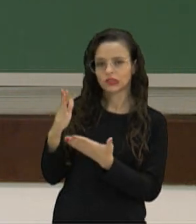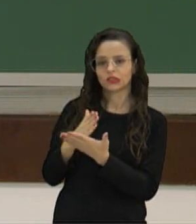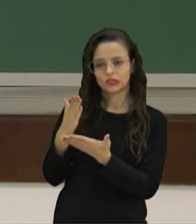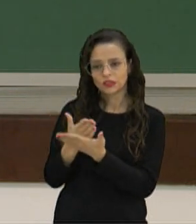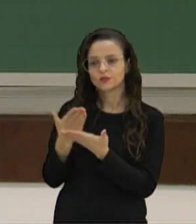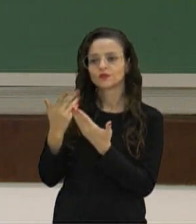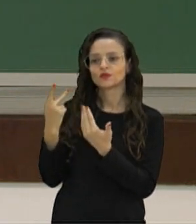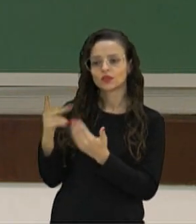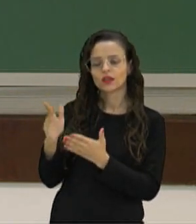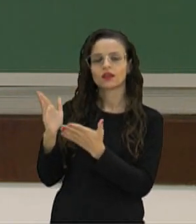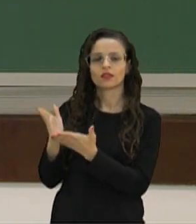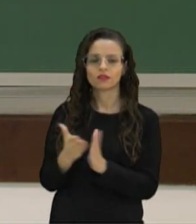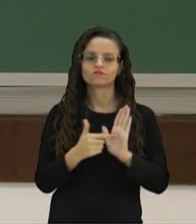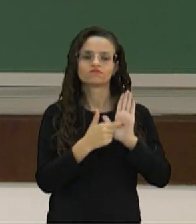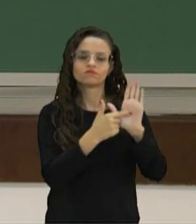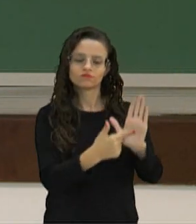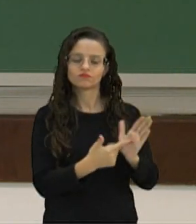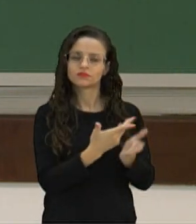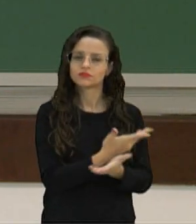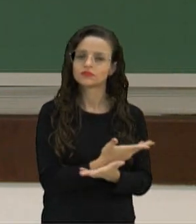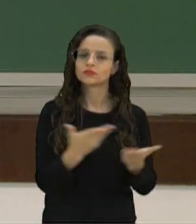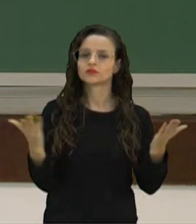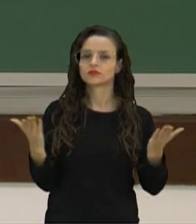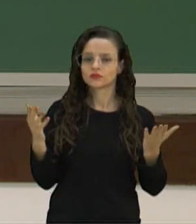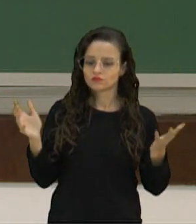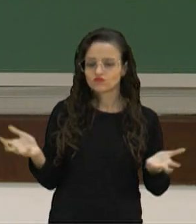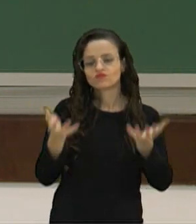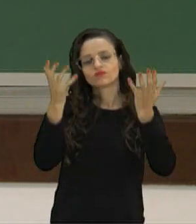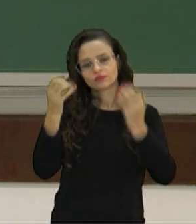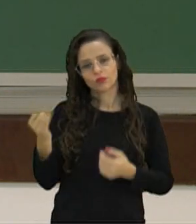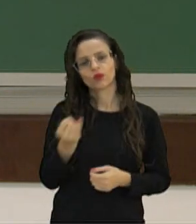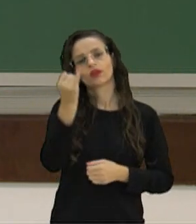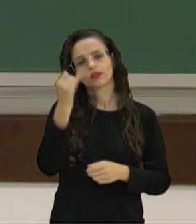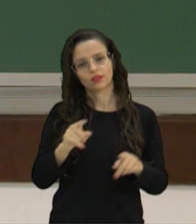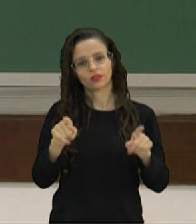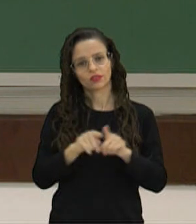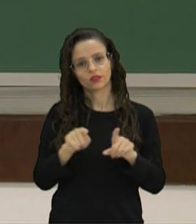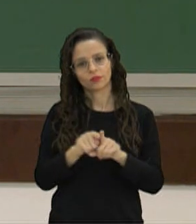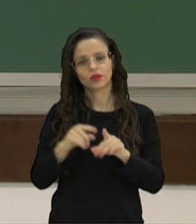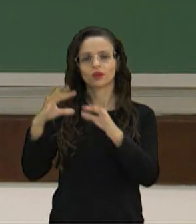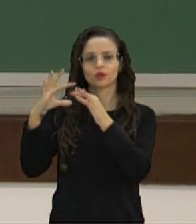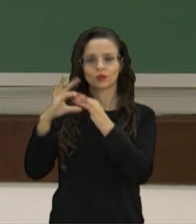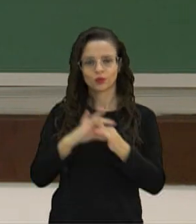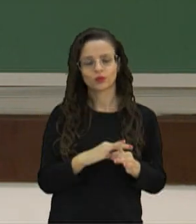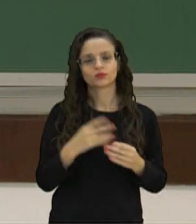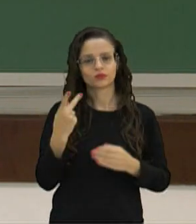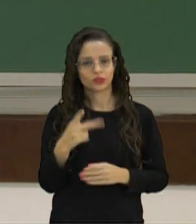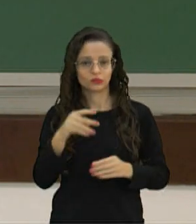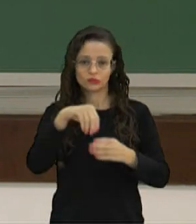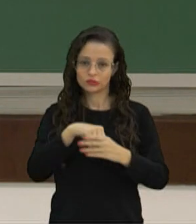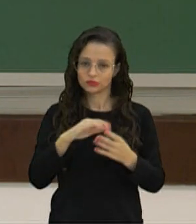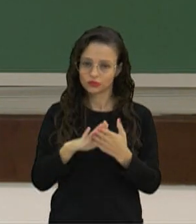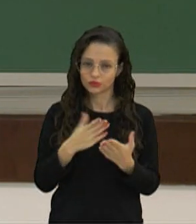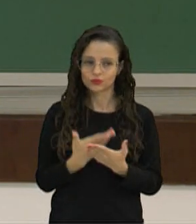Benjamin, edita a obra do Benjamin e dá uma importância para ela ali no contexto dos frankfurtianos.